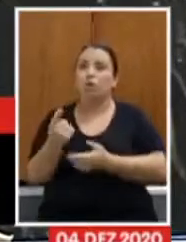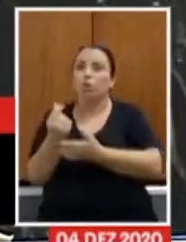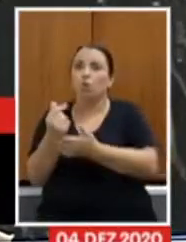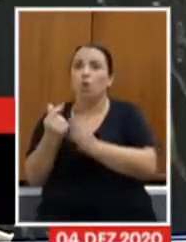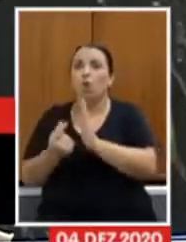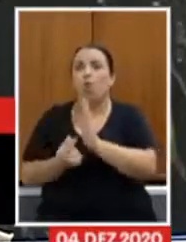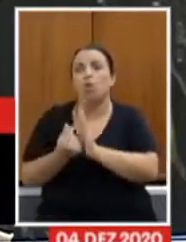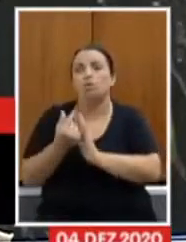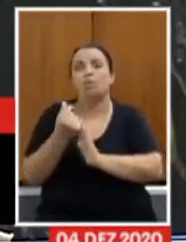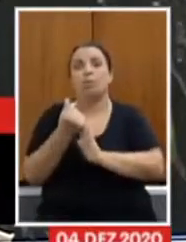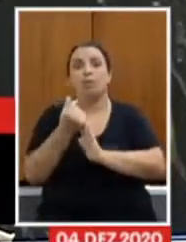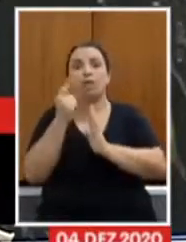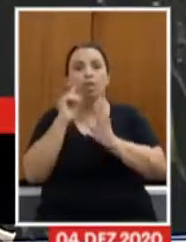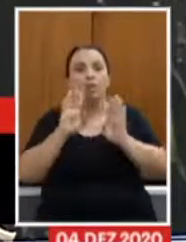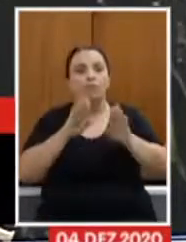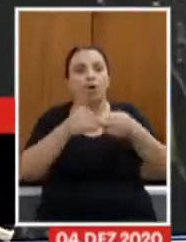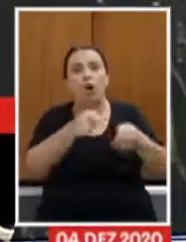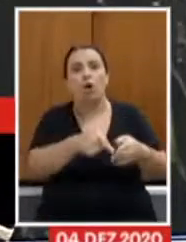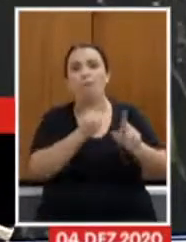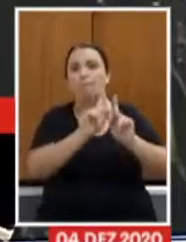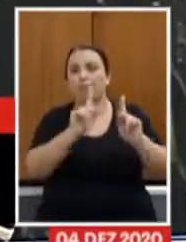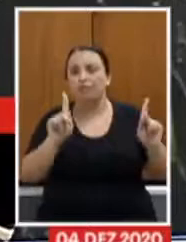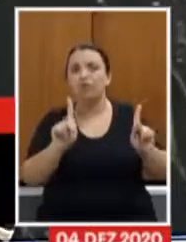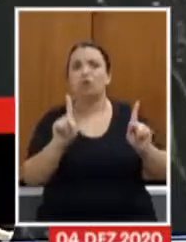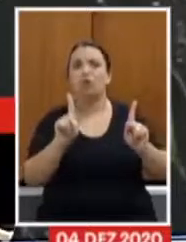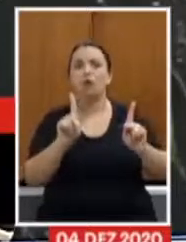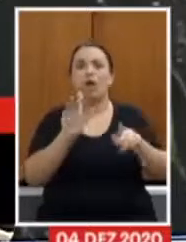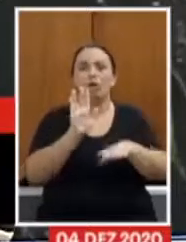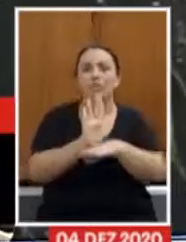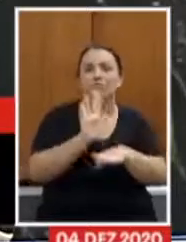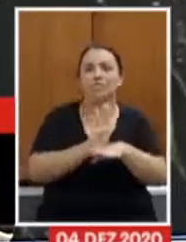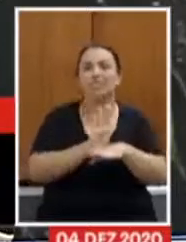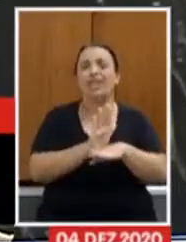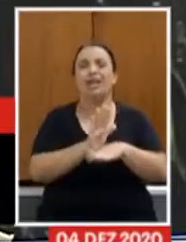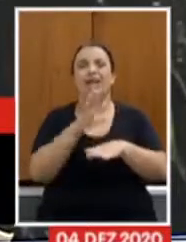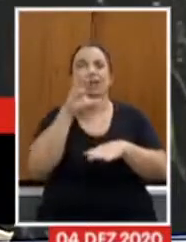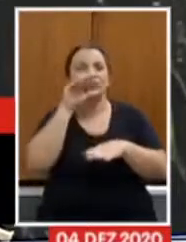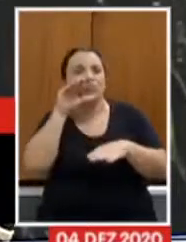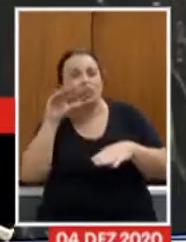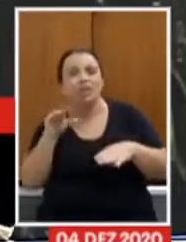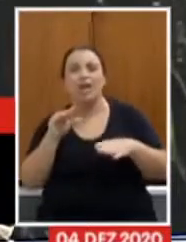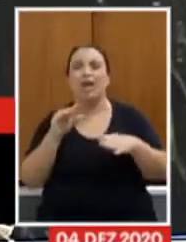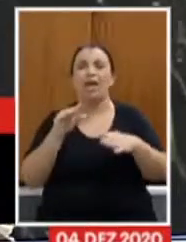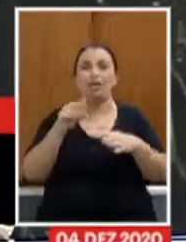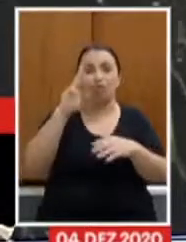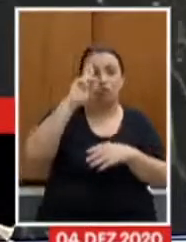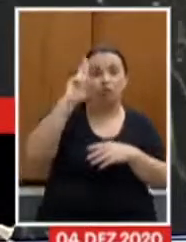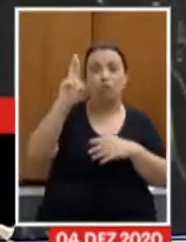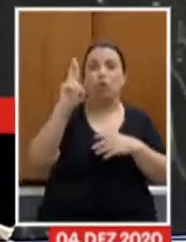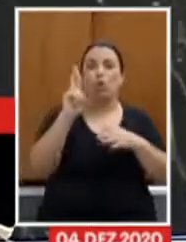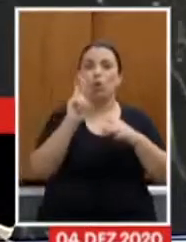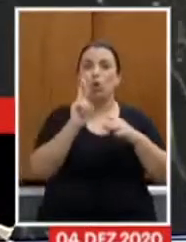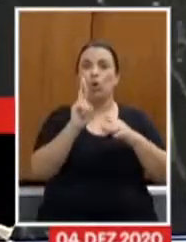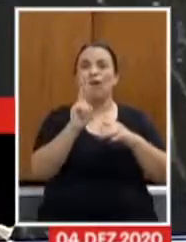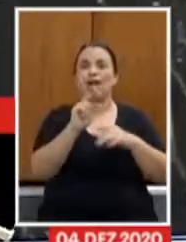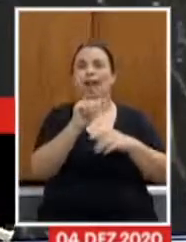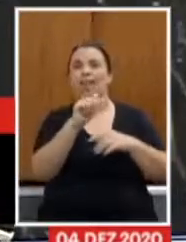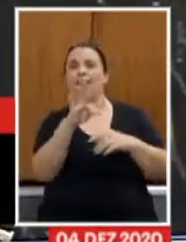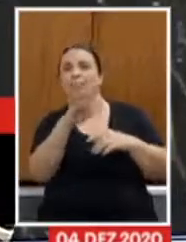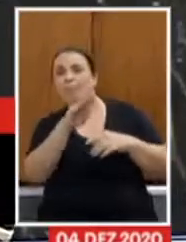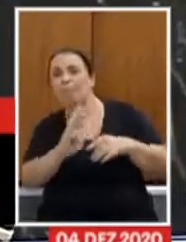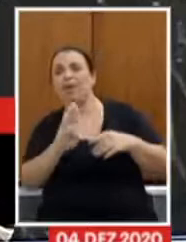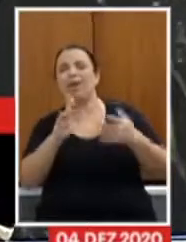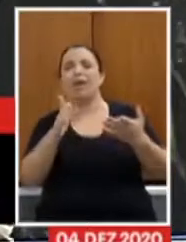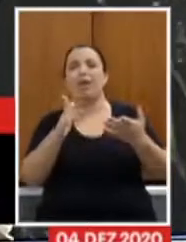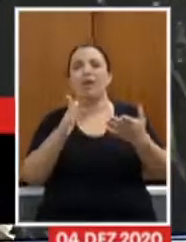professora, a auxiliar de serviços, a diretora, a assistente técnica, a especialista da educação básica,